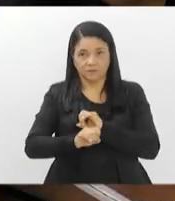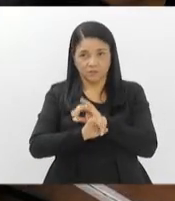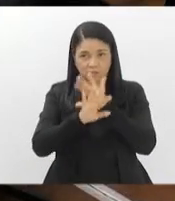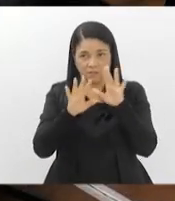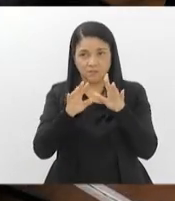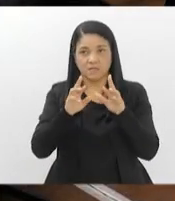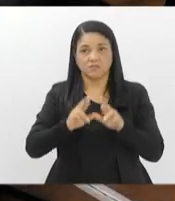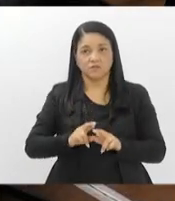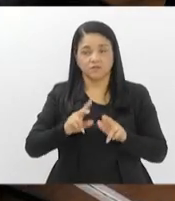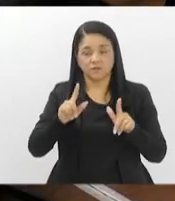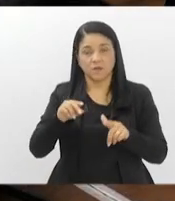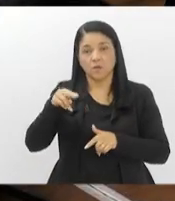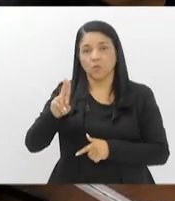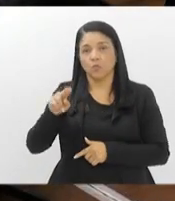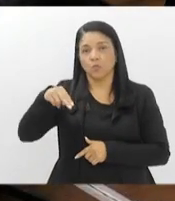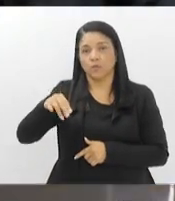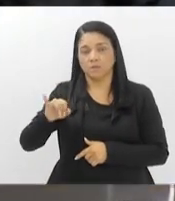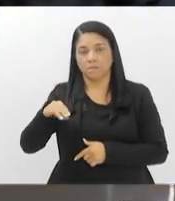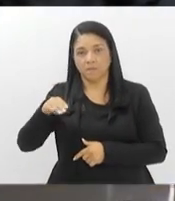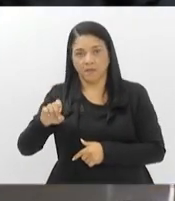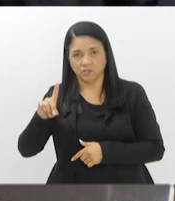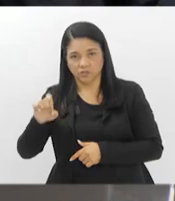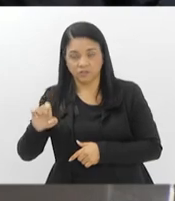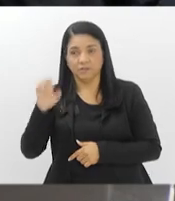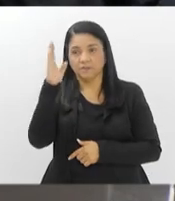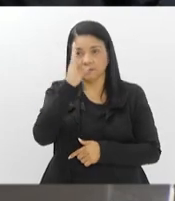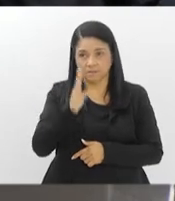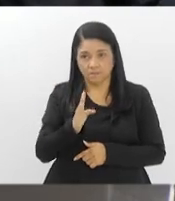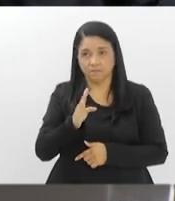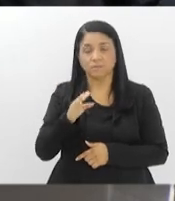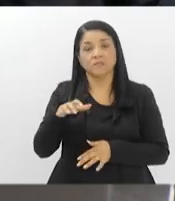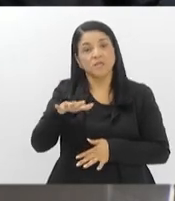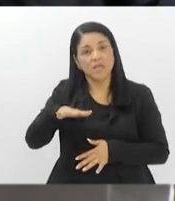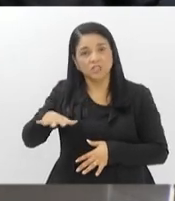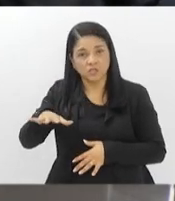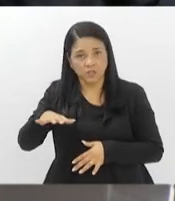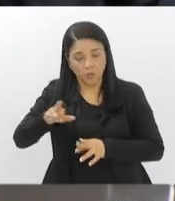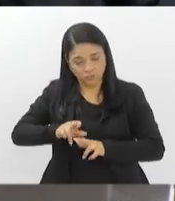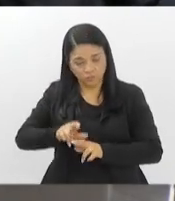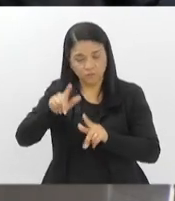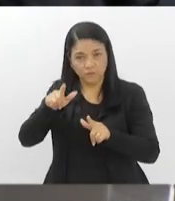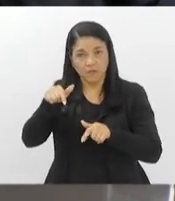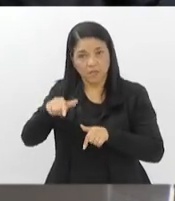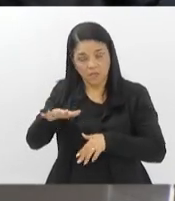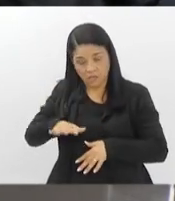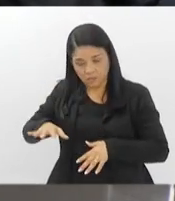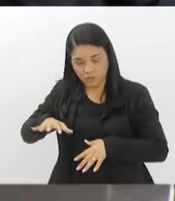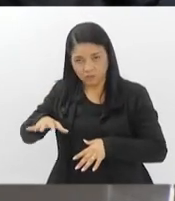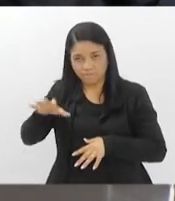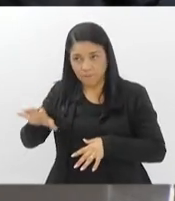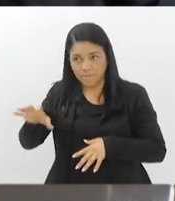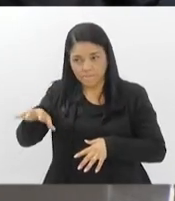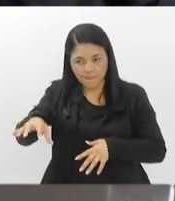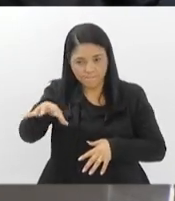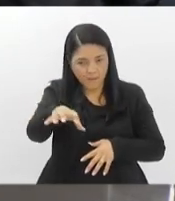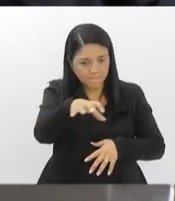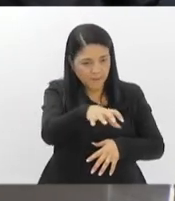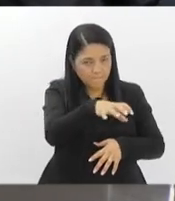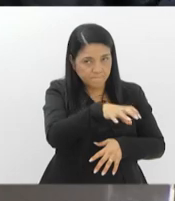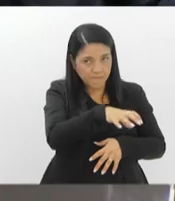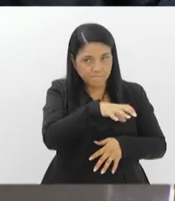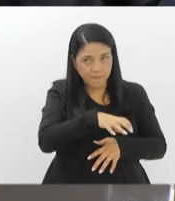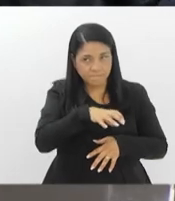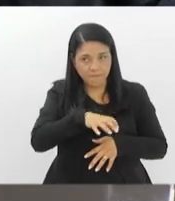diferença entre uned Regional e Nacional que a Regional eh trabalha por regiões né então